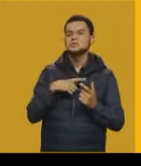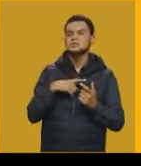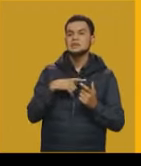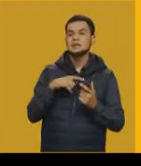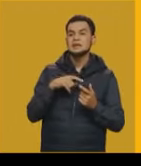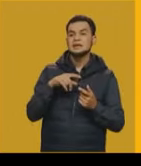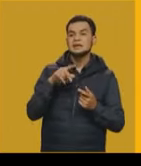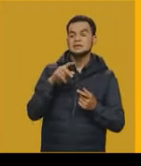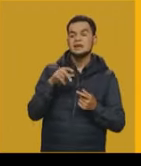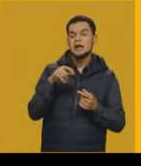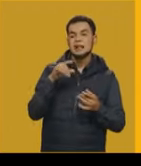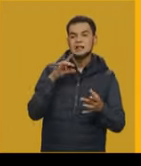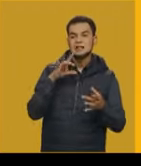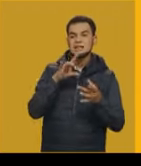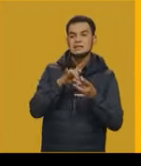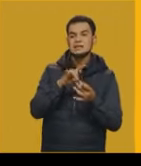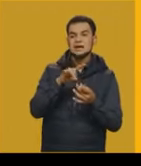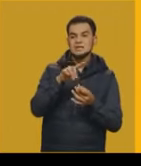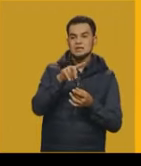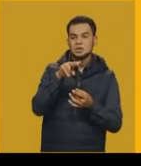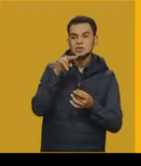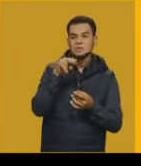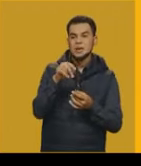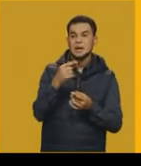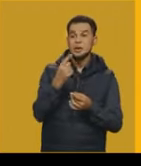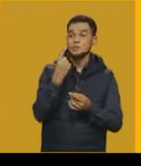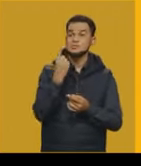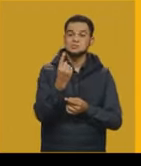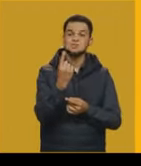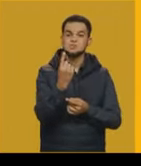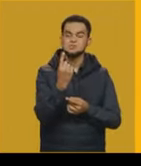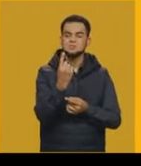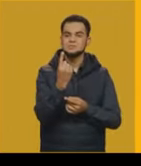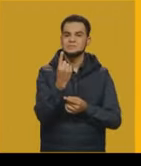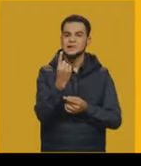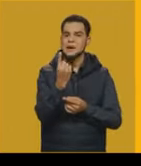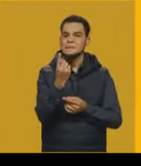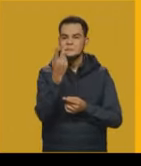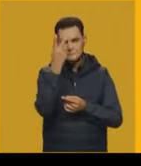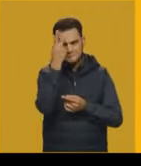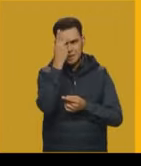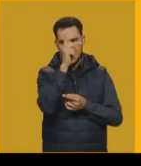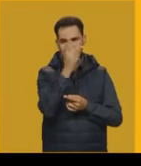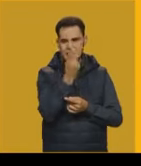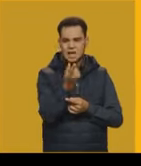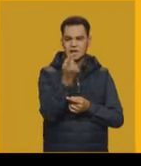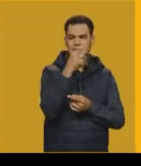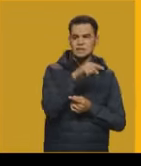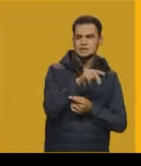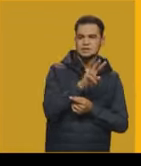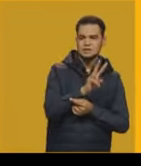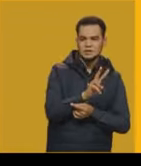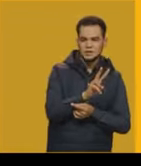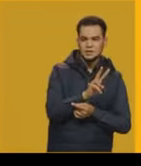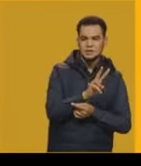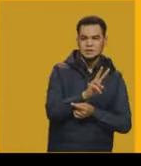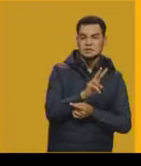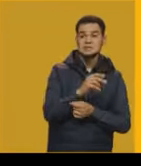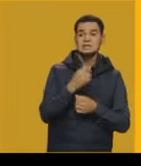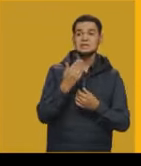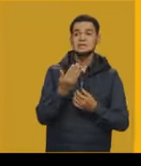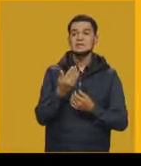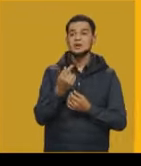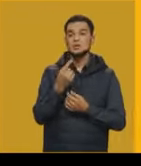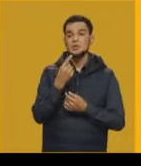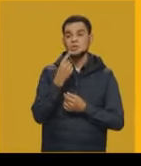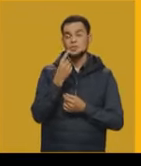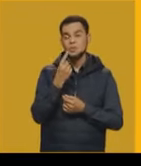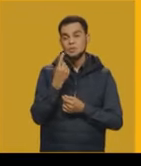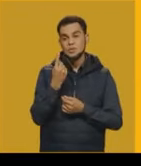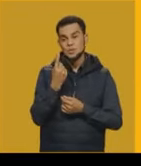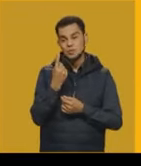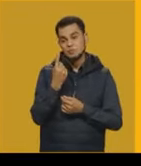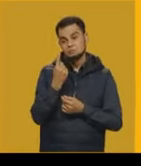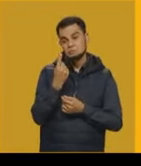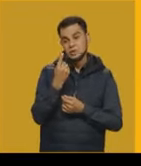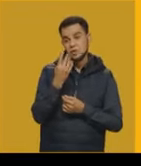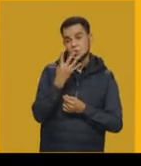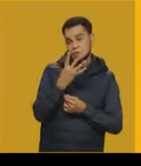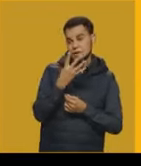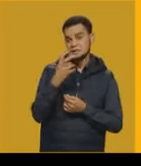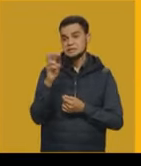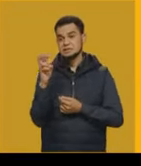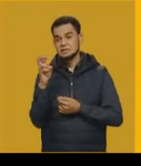é no carbono 1 e indo para o carbono 2. Então, entre 1 e 2, 4 e 5, qual que é o